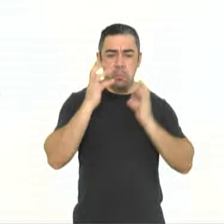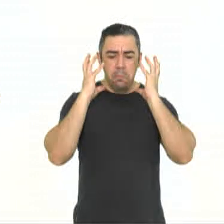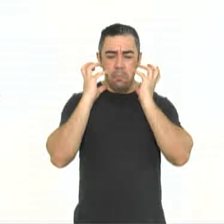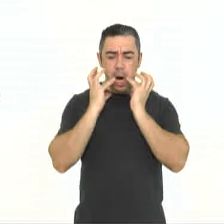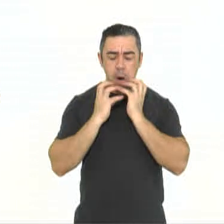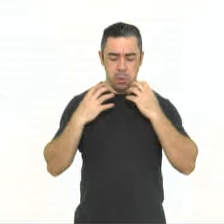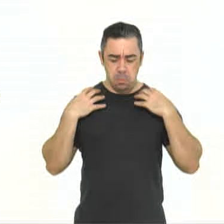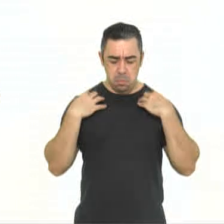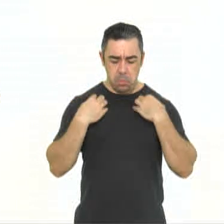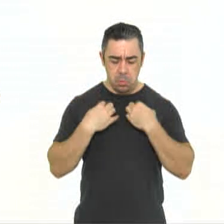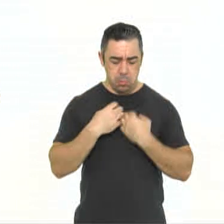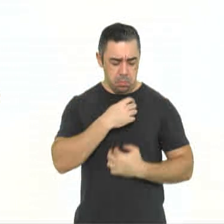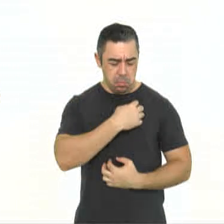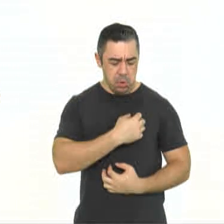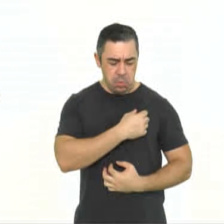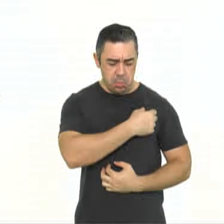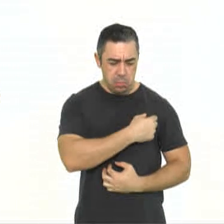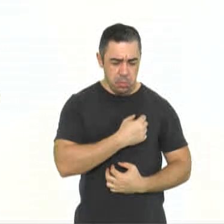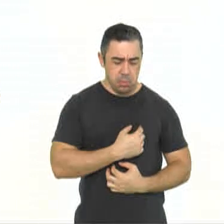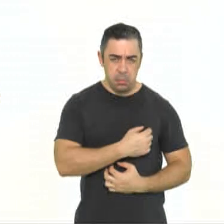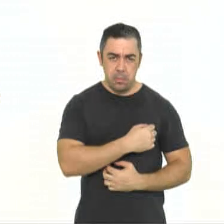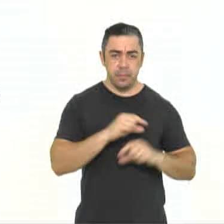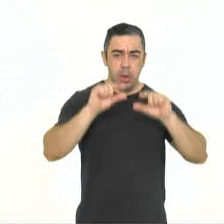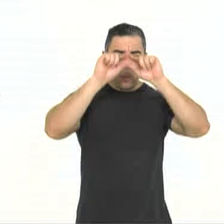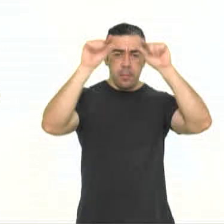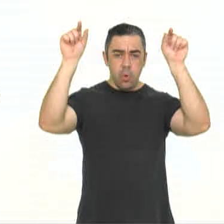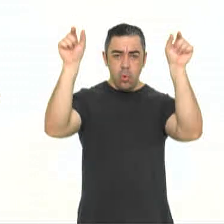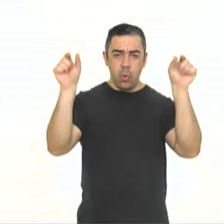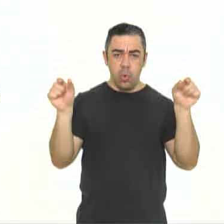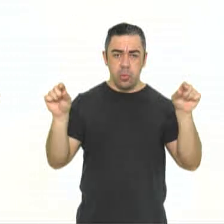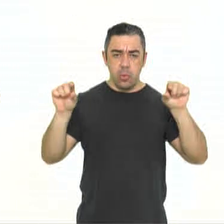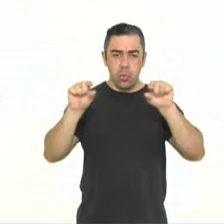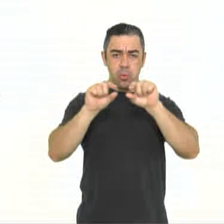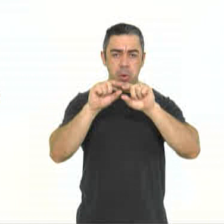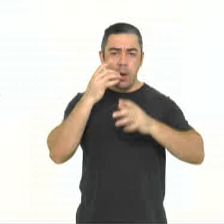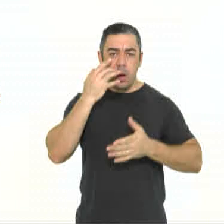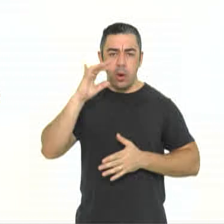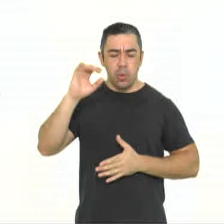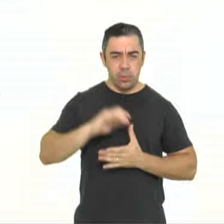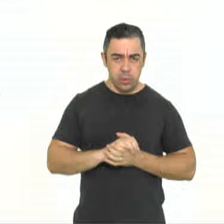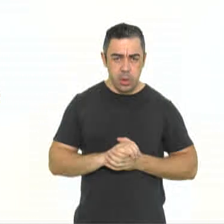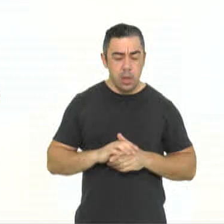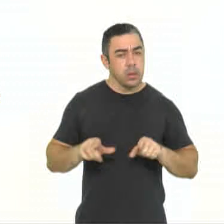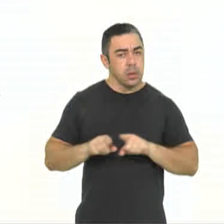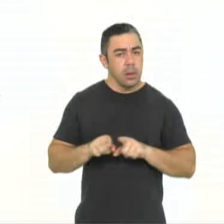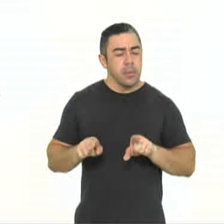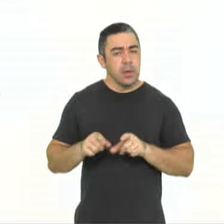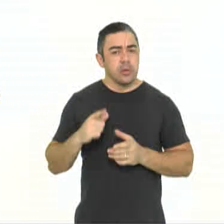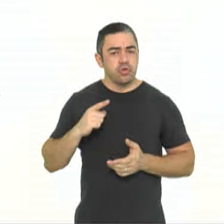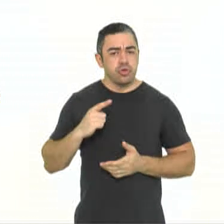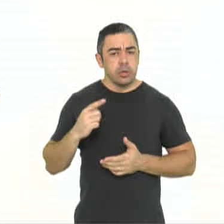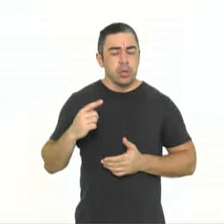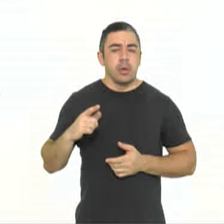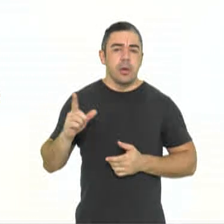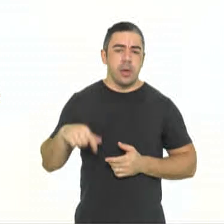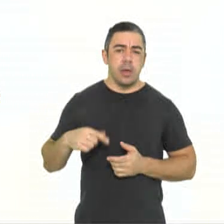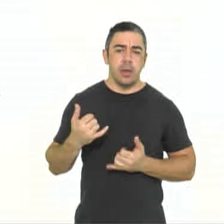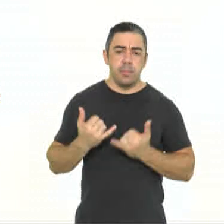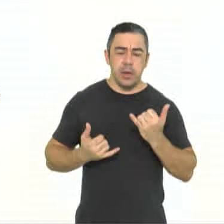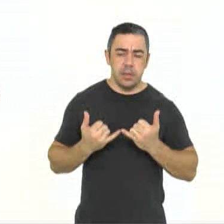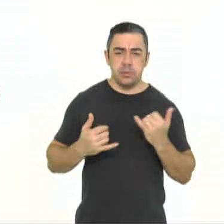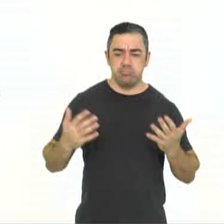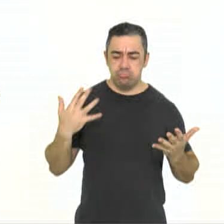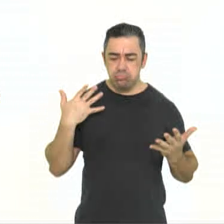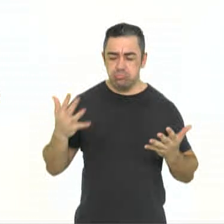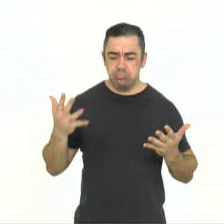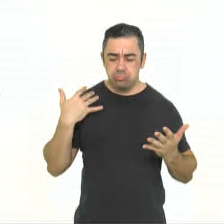perfilavam enquadrados em imensas molduras douradas, com grandes leques. Pareciam querer subir aos ares,